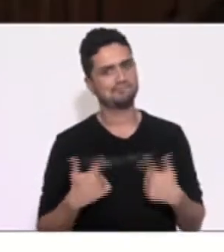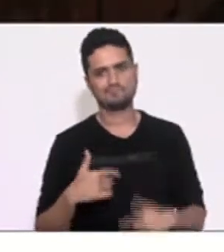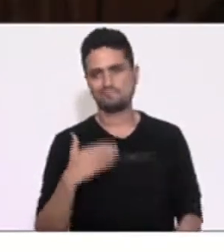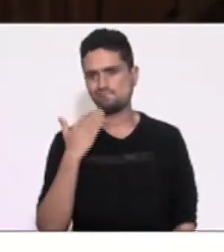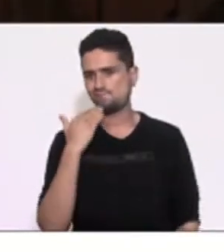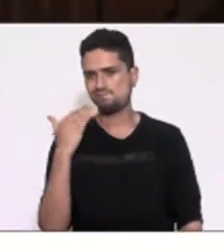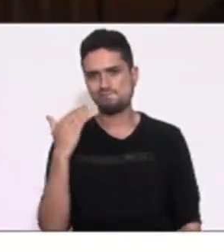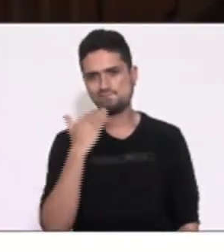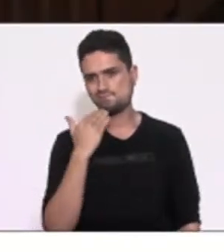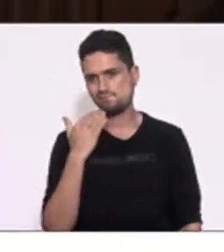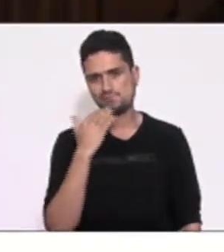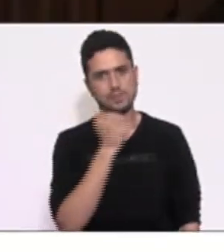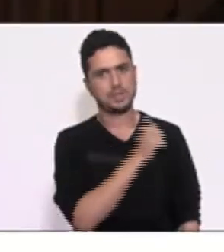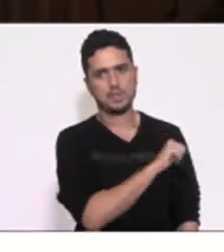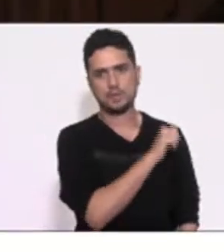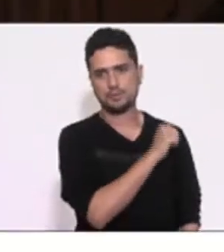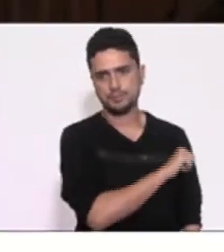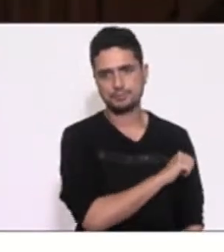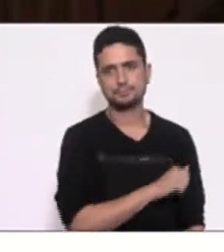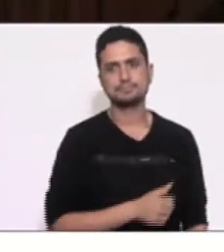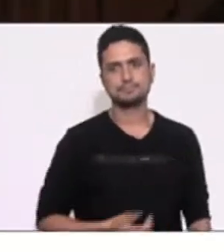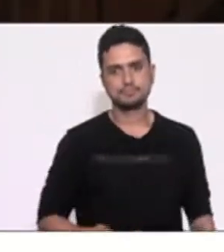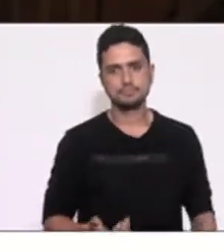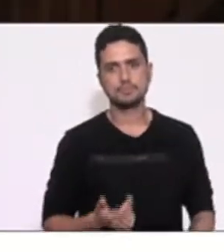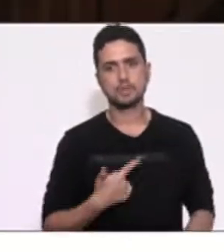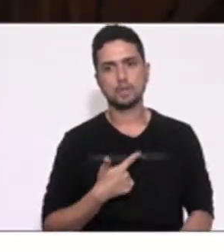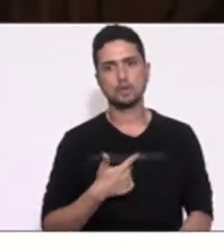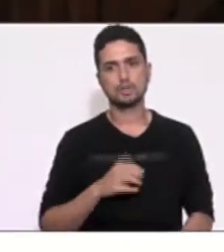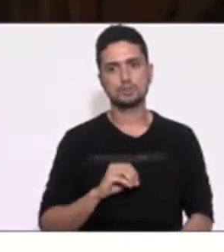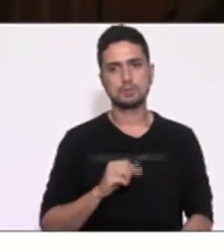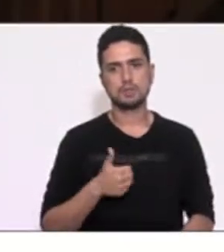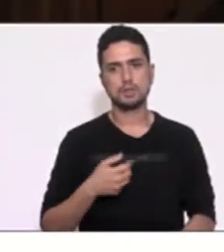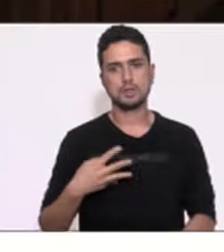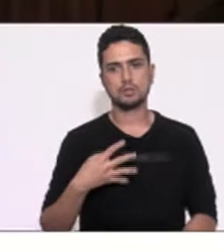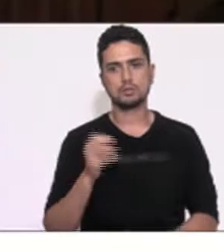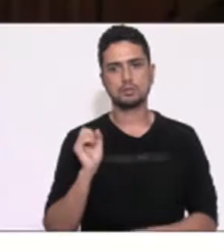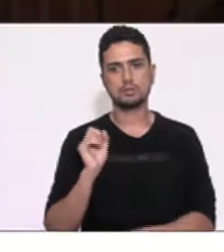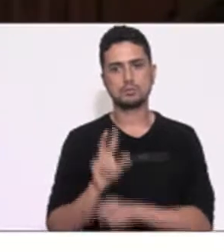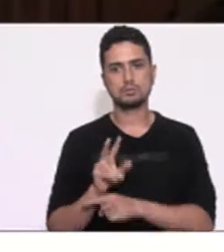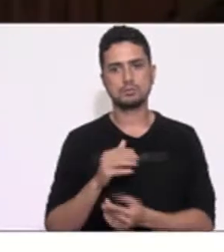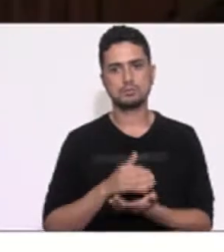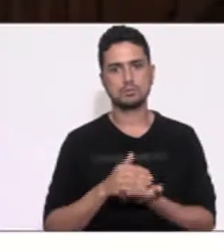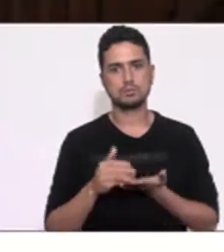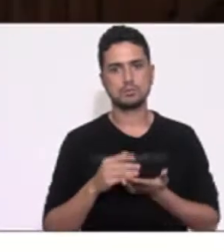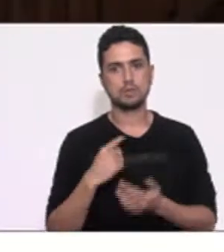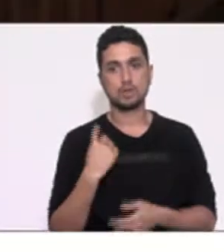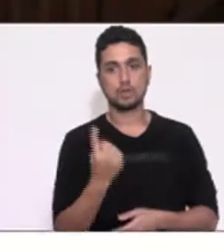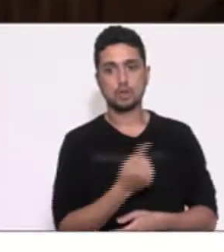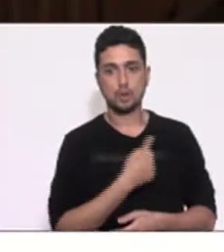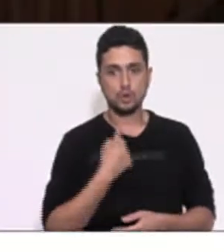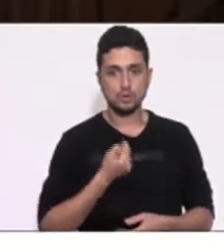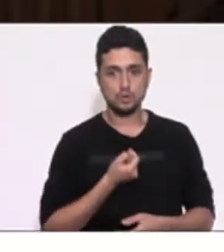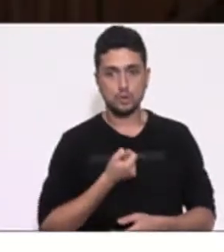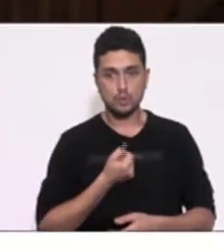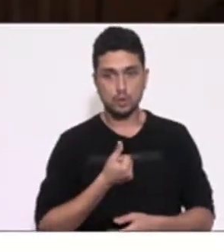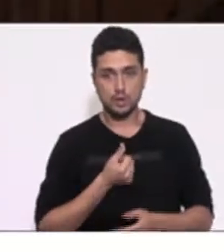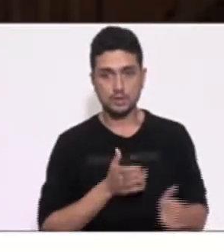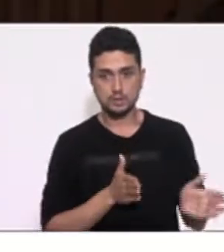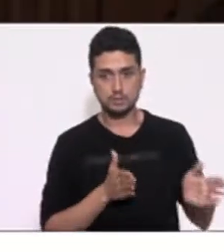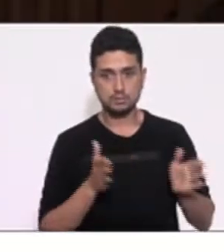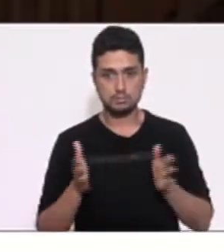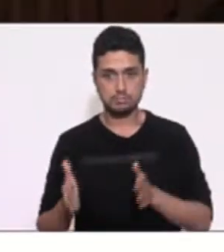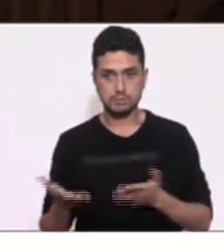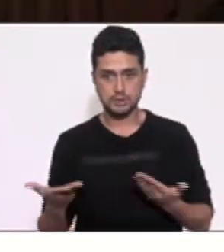face ao Plano Nacional de Educação que entrou em vigor em 2014. O nosso está expirando este ano, é um